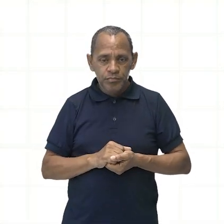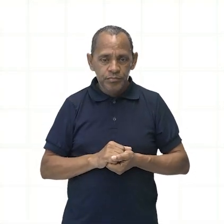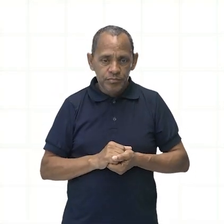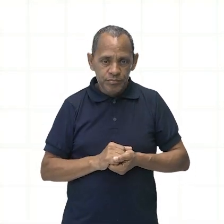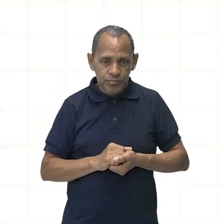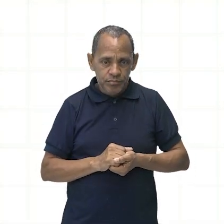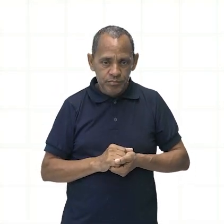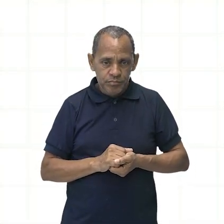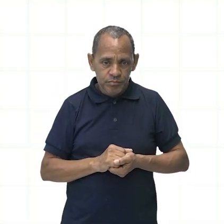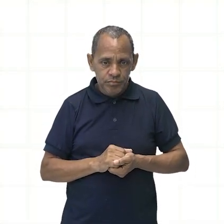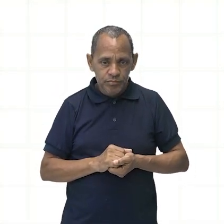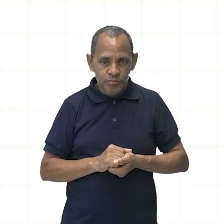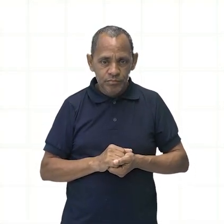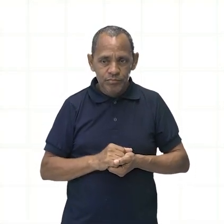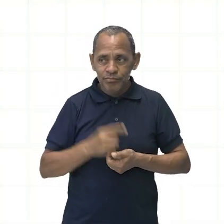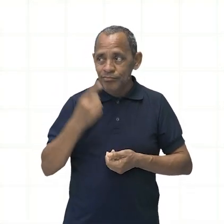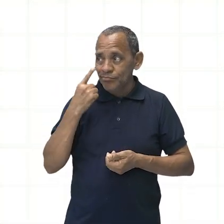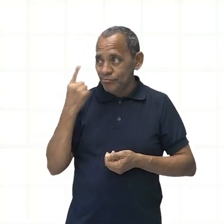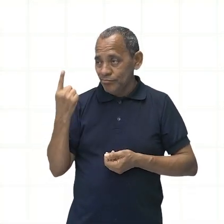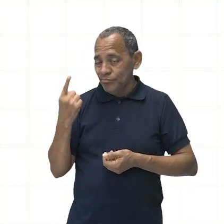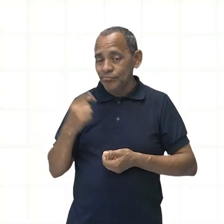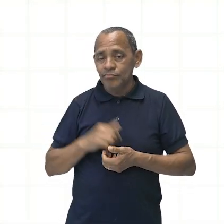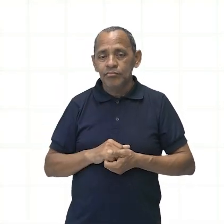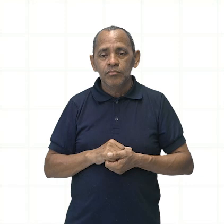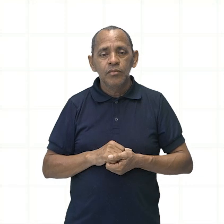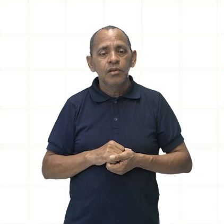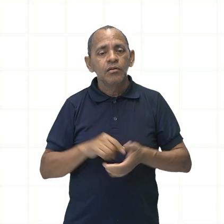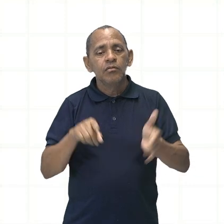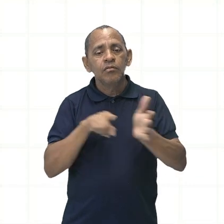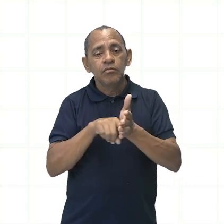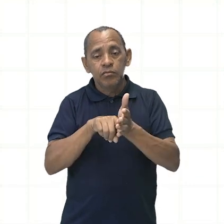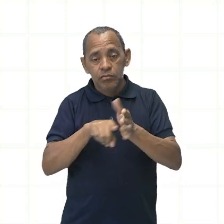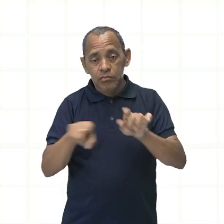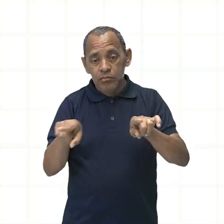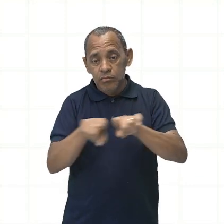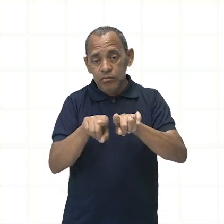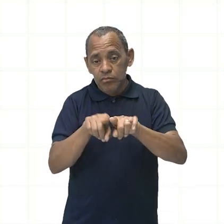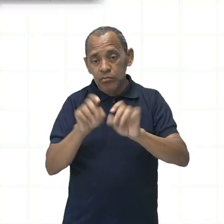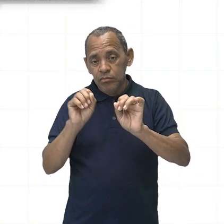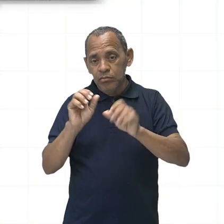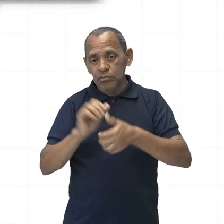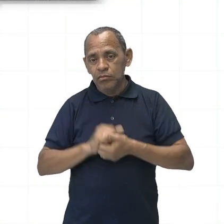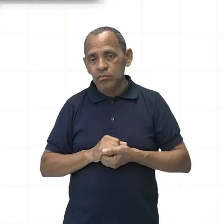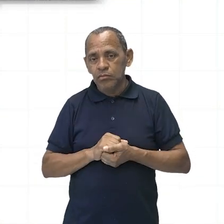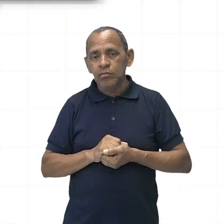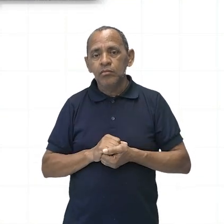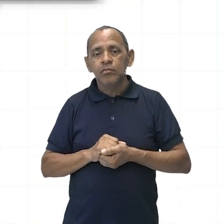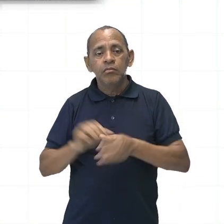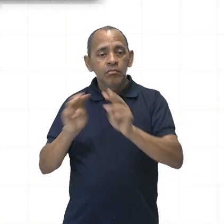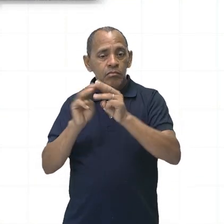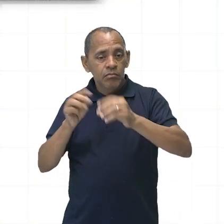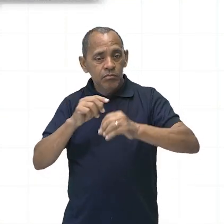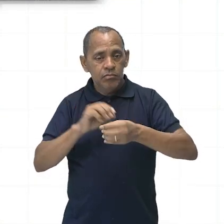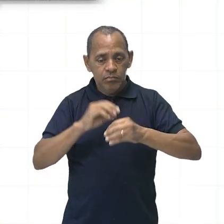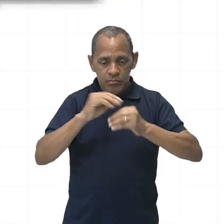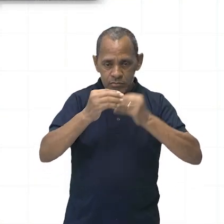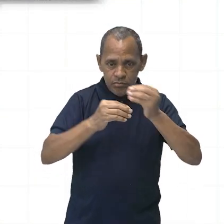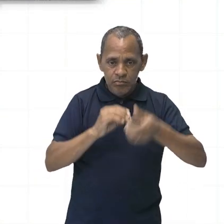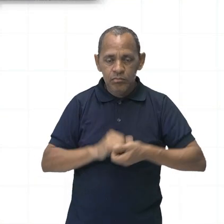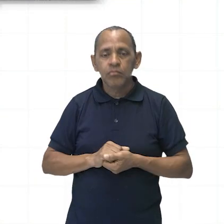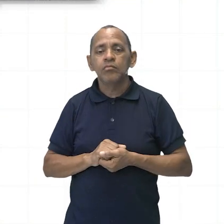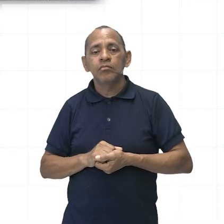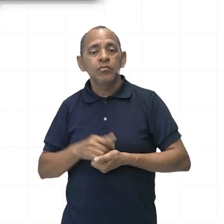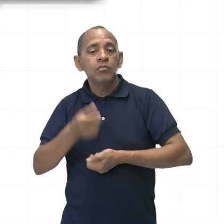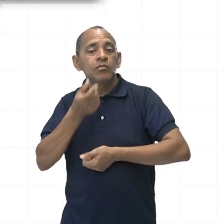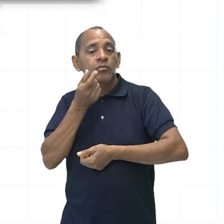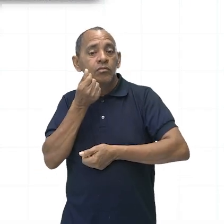de medida. Confere. Agora, vamos verificar a massa molar do NaCl, que é o cloreto